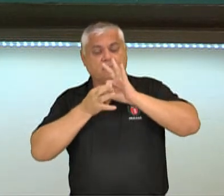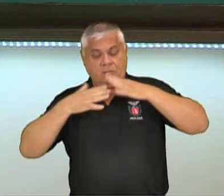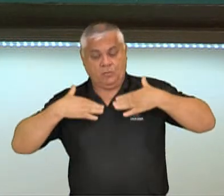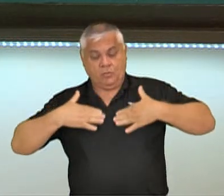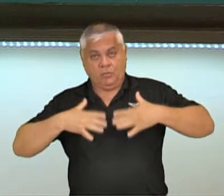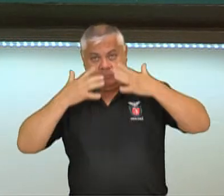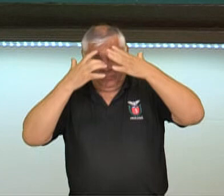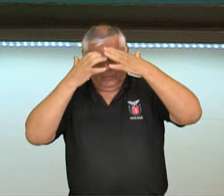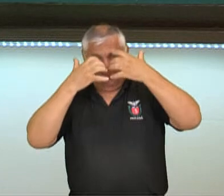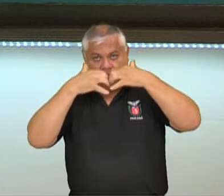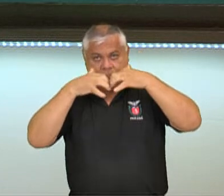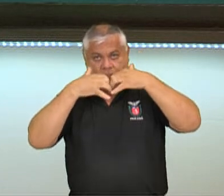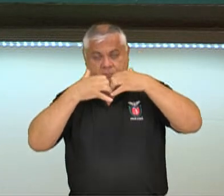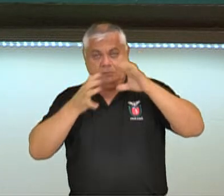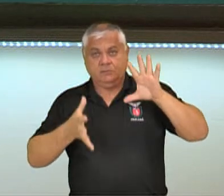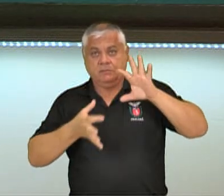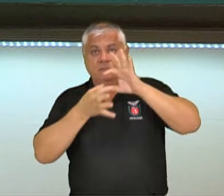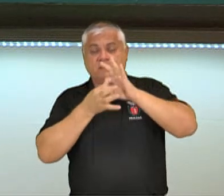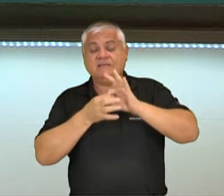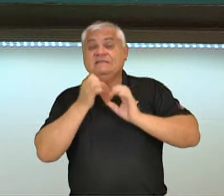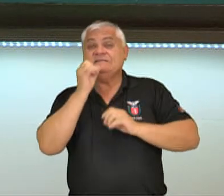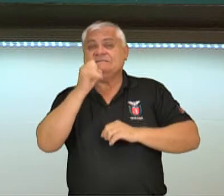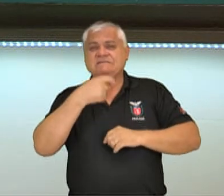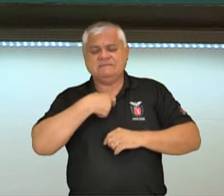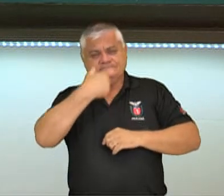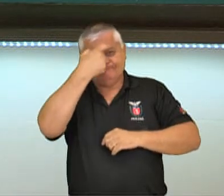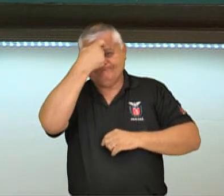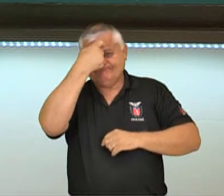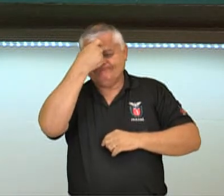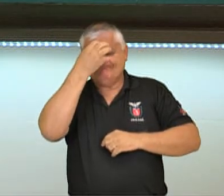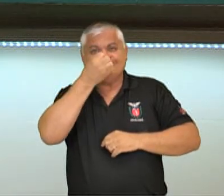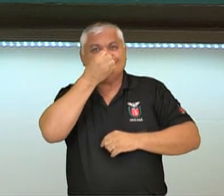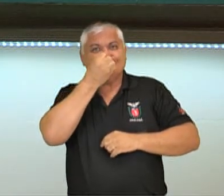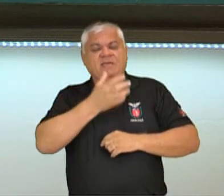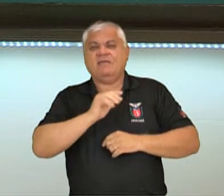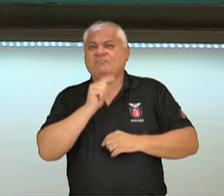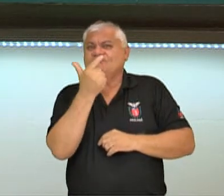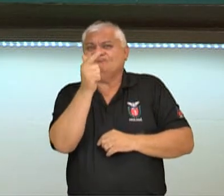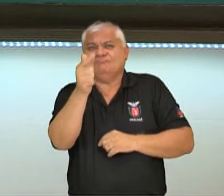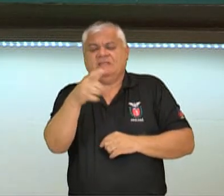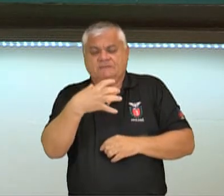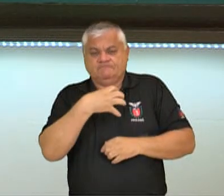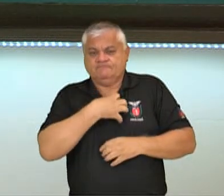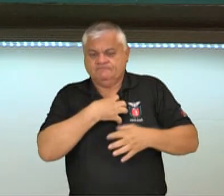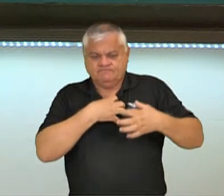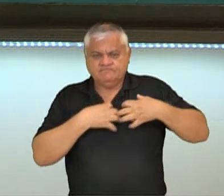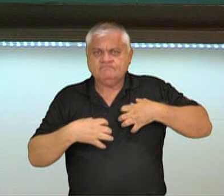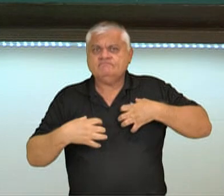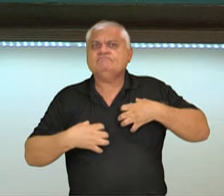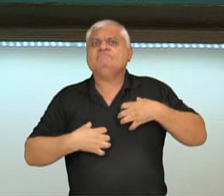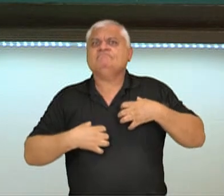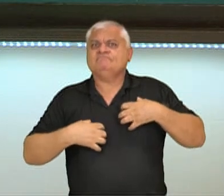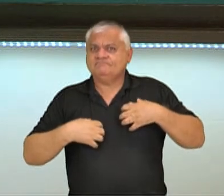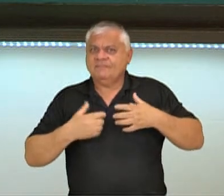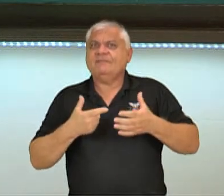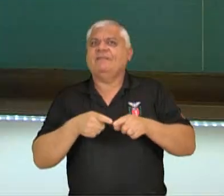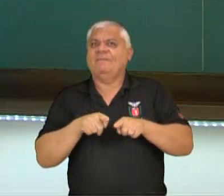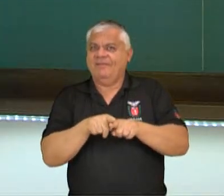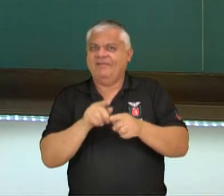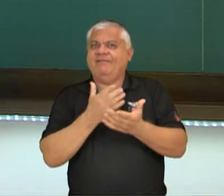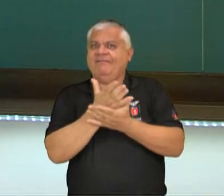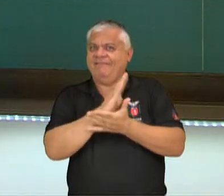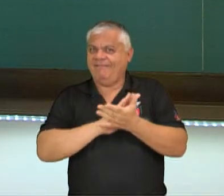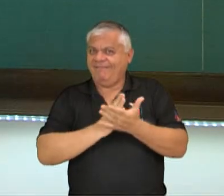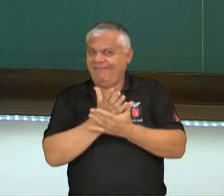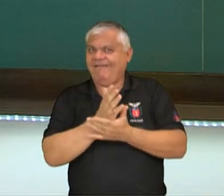não estamos bem psicologicamente, o nosso corpo sente também. Olha só.